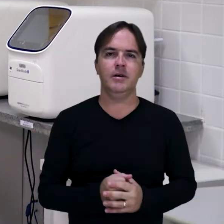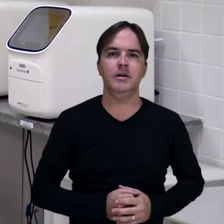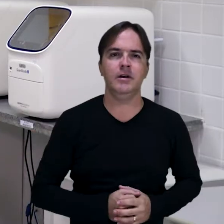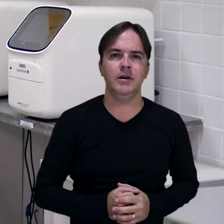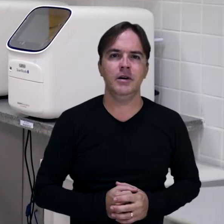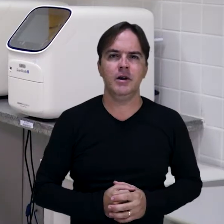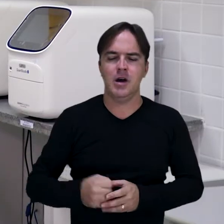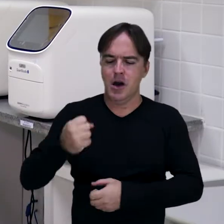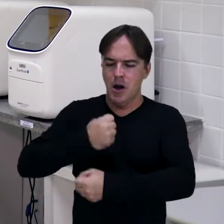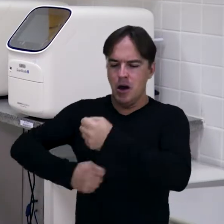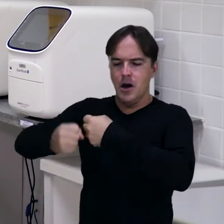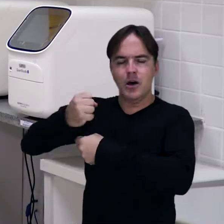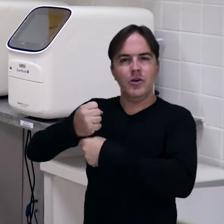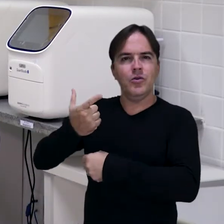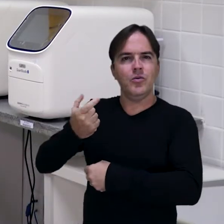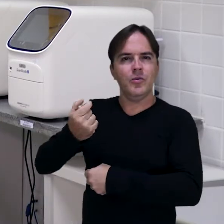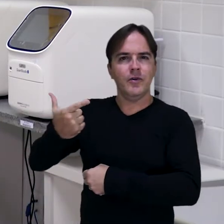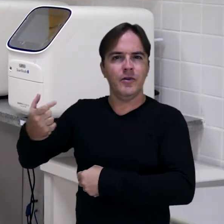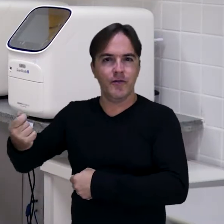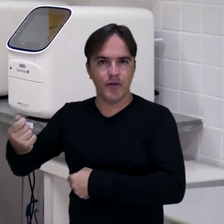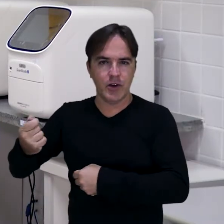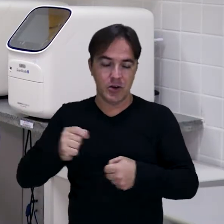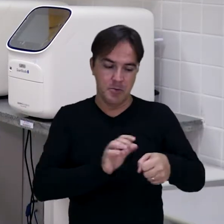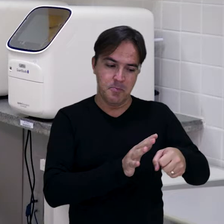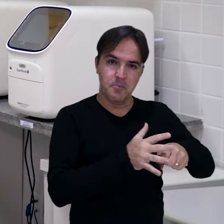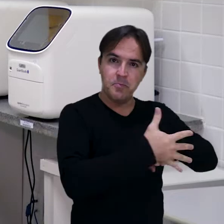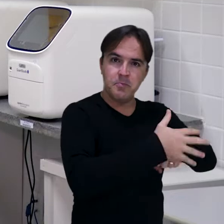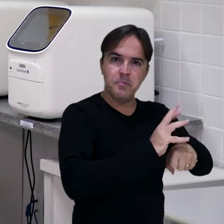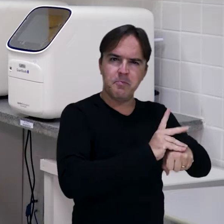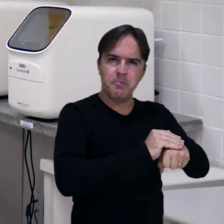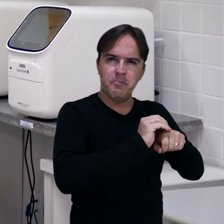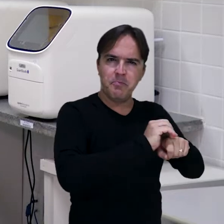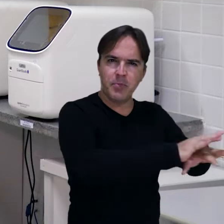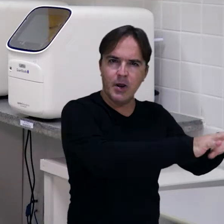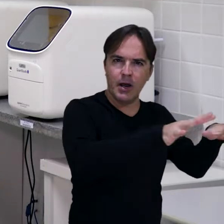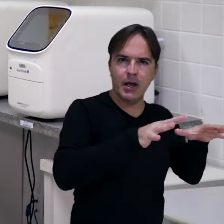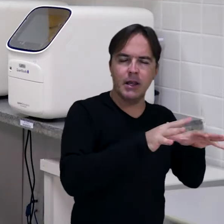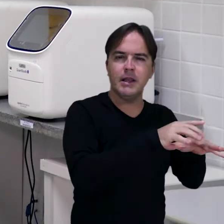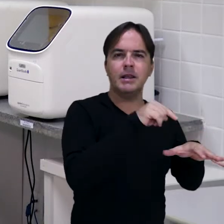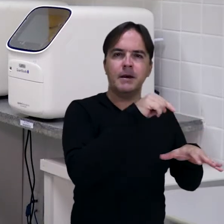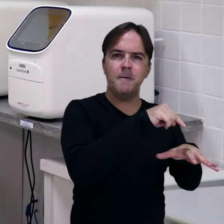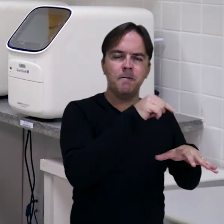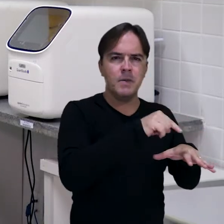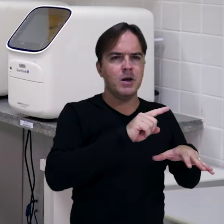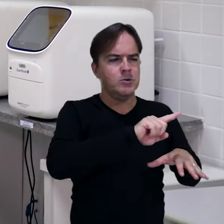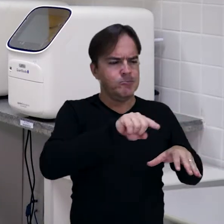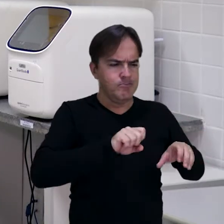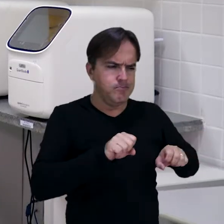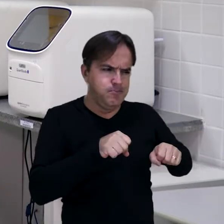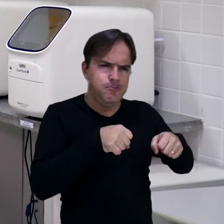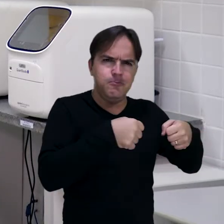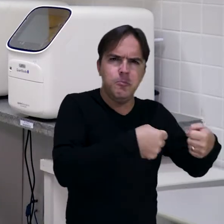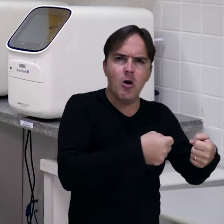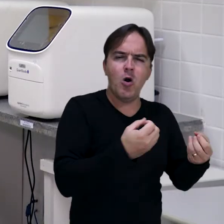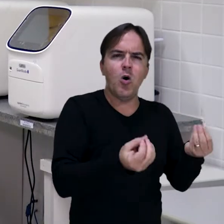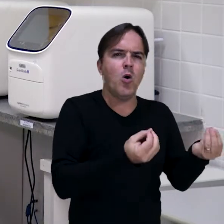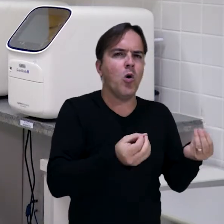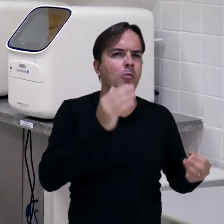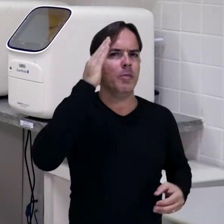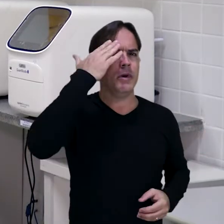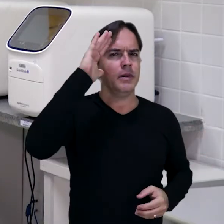desde 2020, com o início da pandemia, a gente reuniu esforços para entender os mecanismos